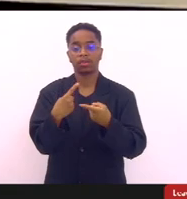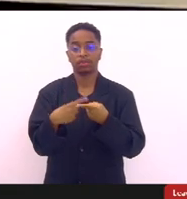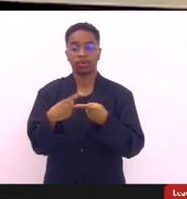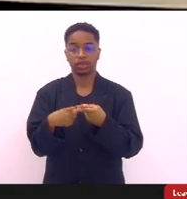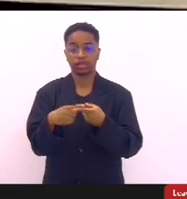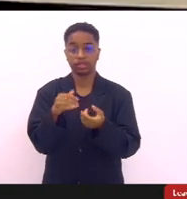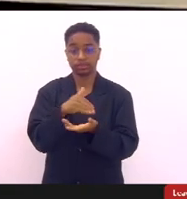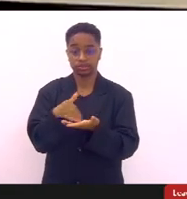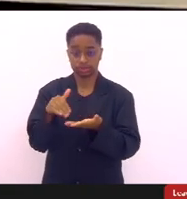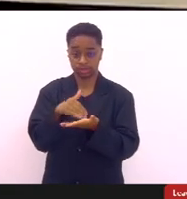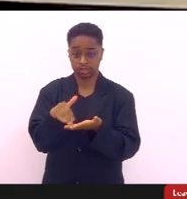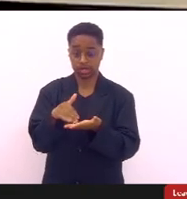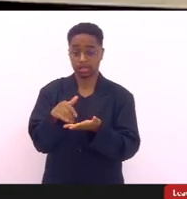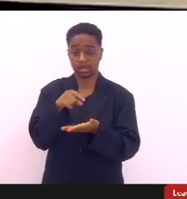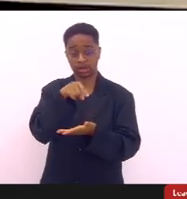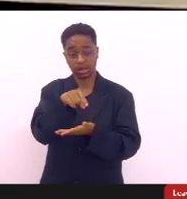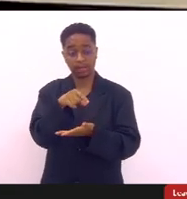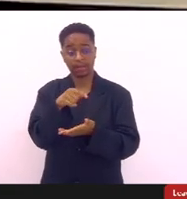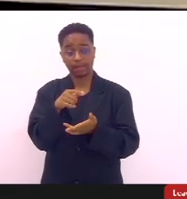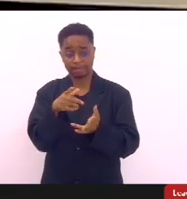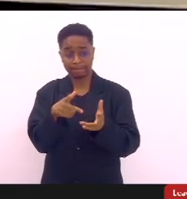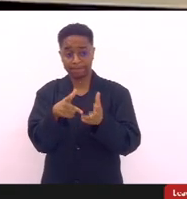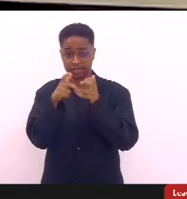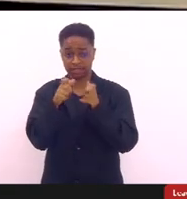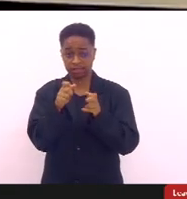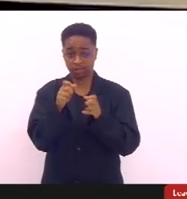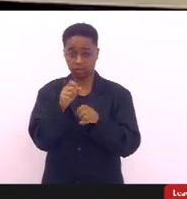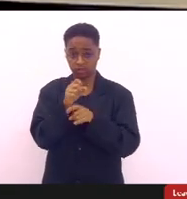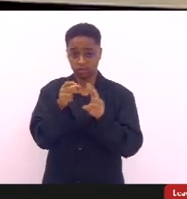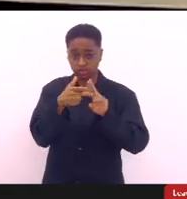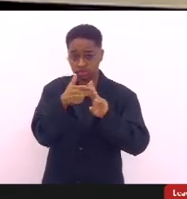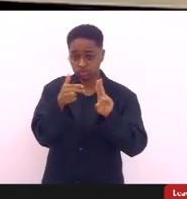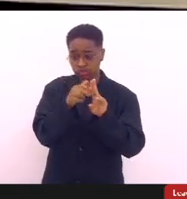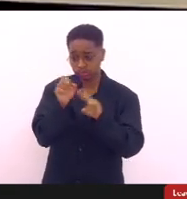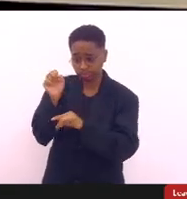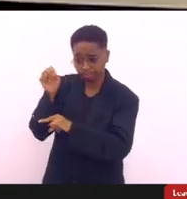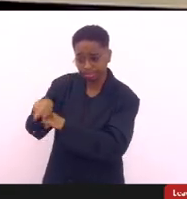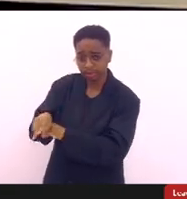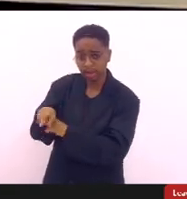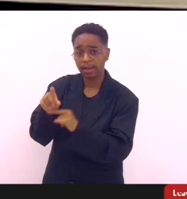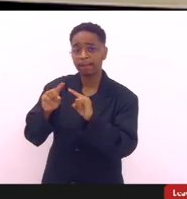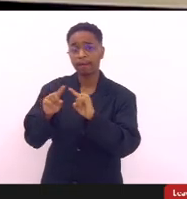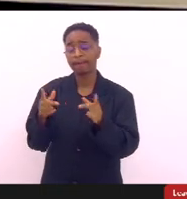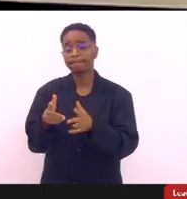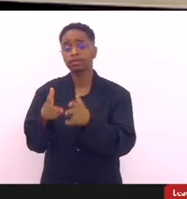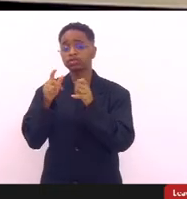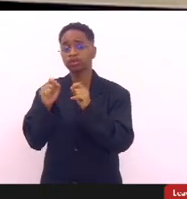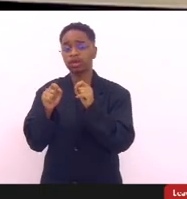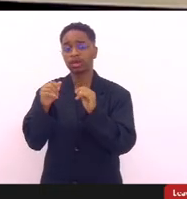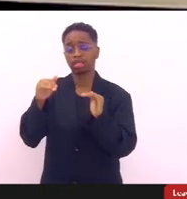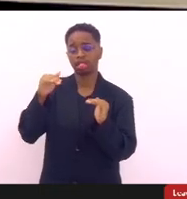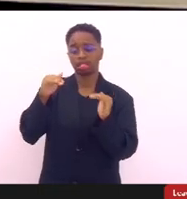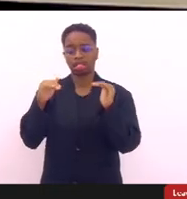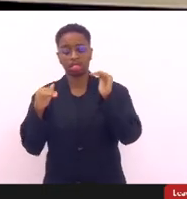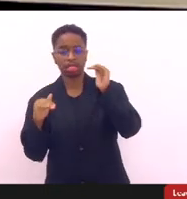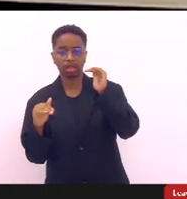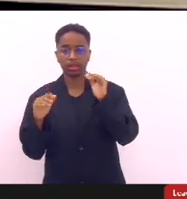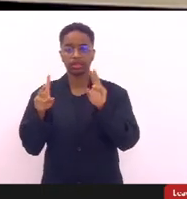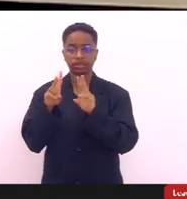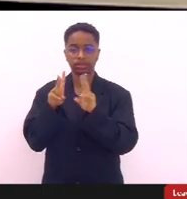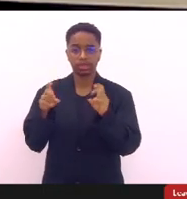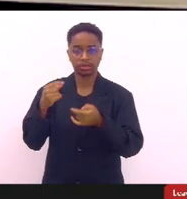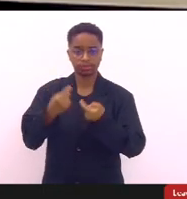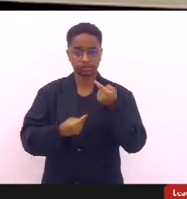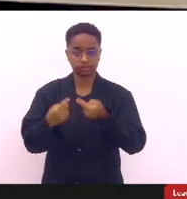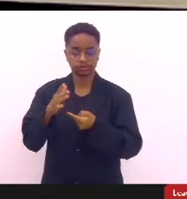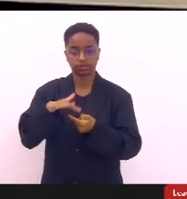ver o SUS entrar, se deu conta de que a desproporção na expertise para tratar dessa temática entre a